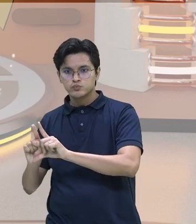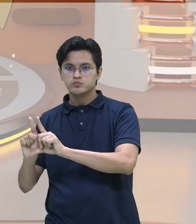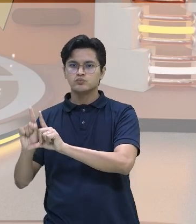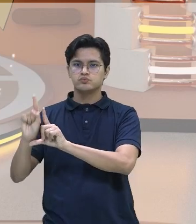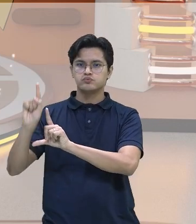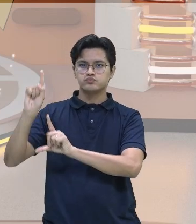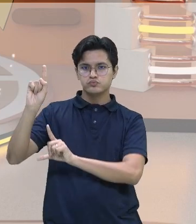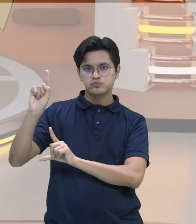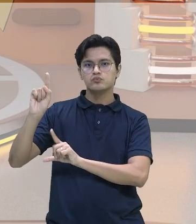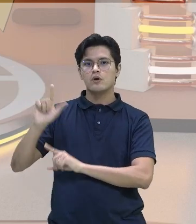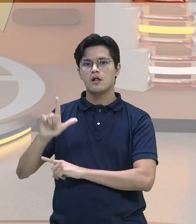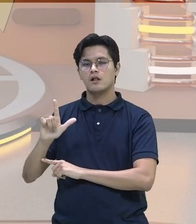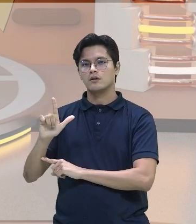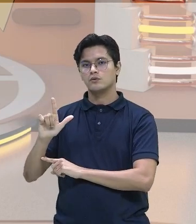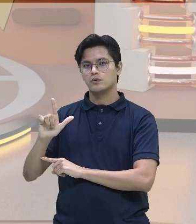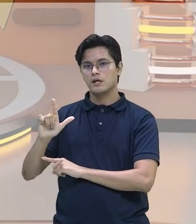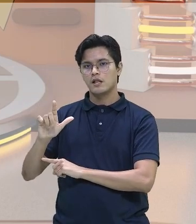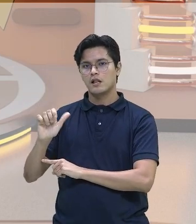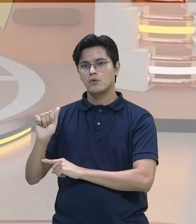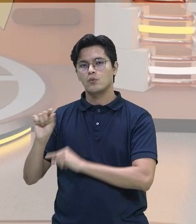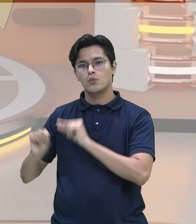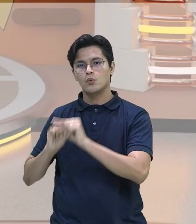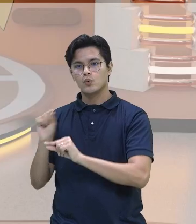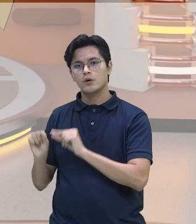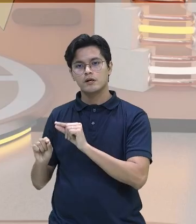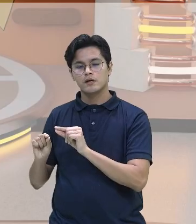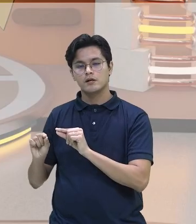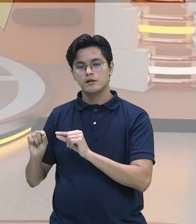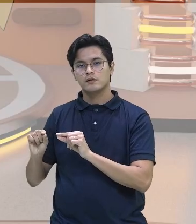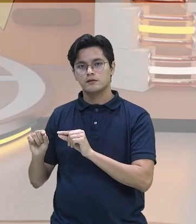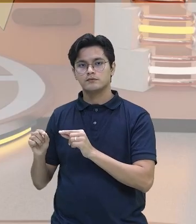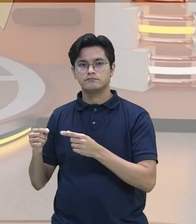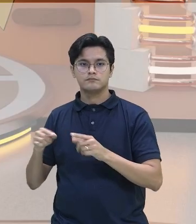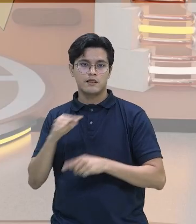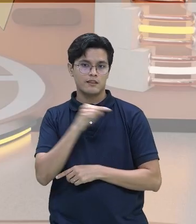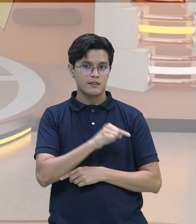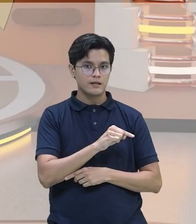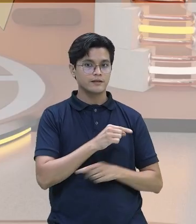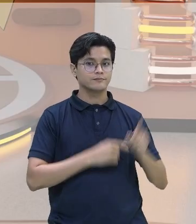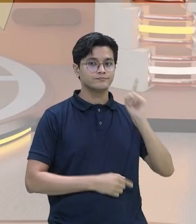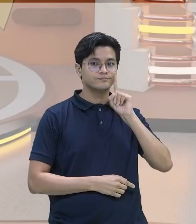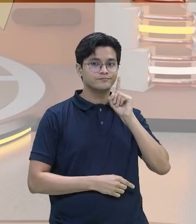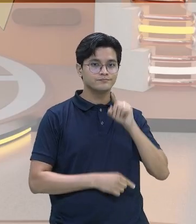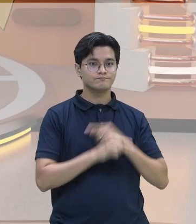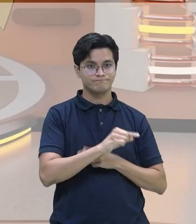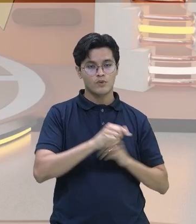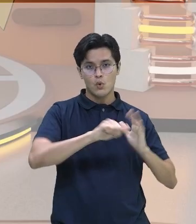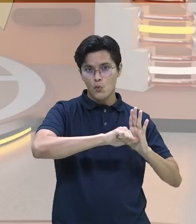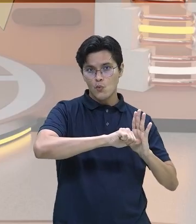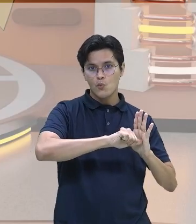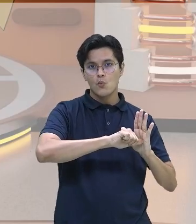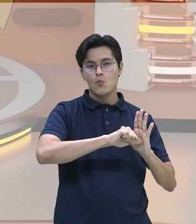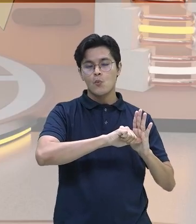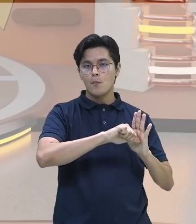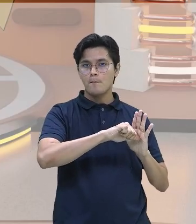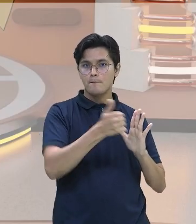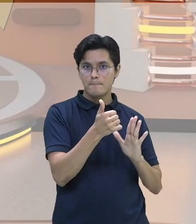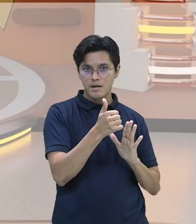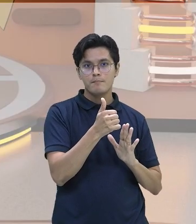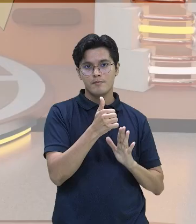Lua. Em 1962, o John Glenn é o primeiro americano a orbitar a Terra na